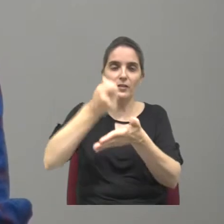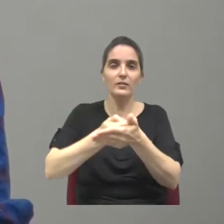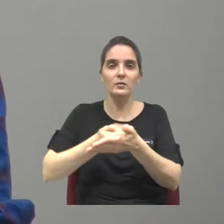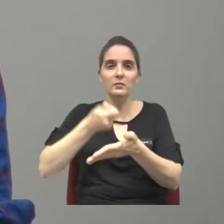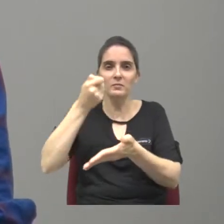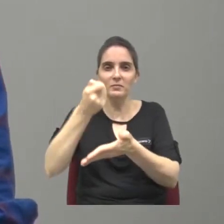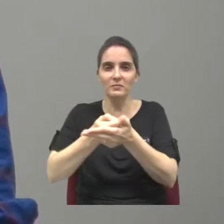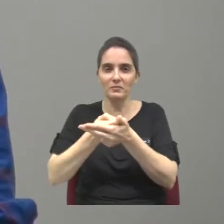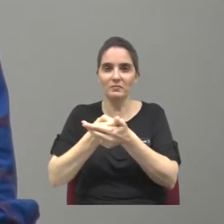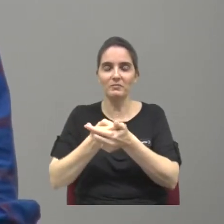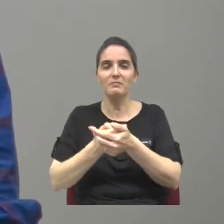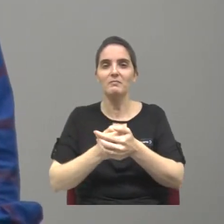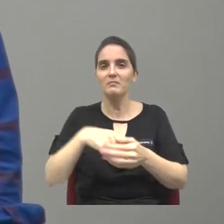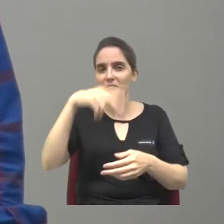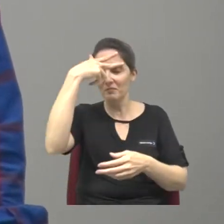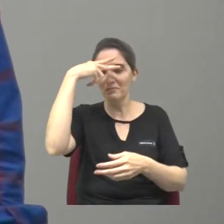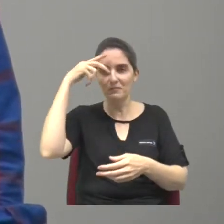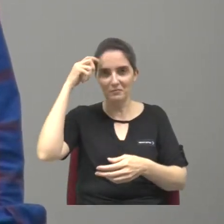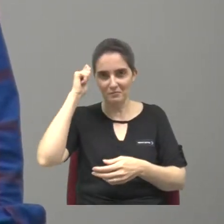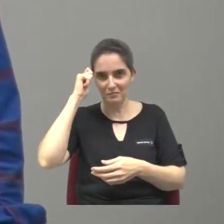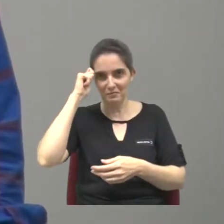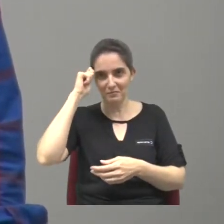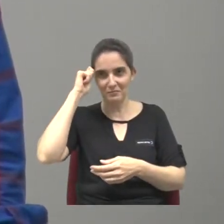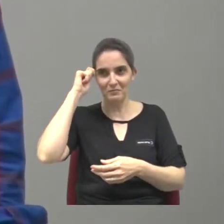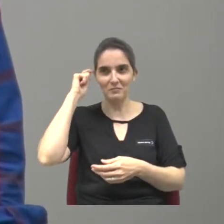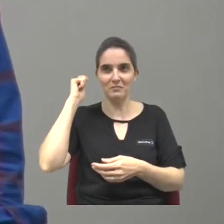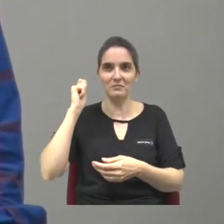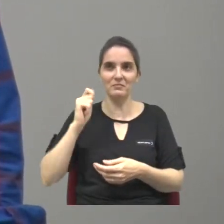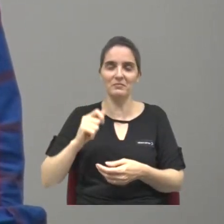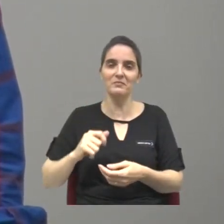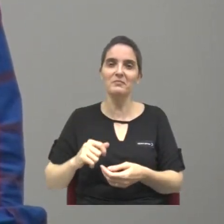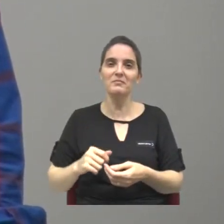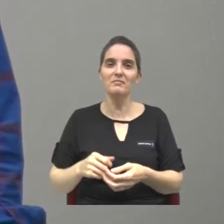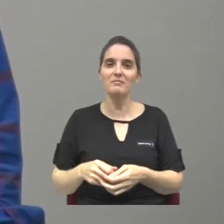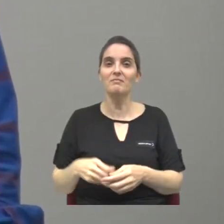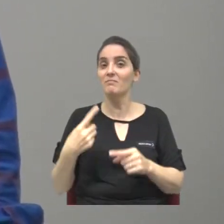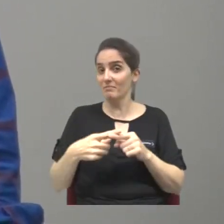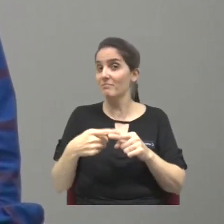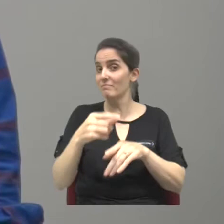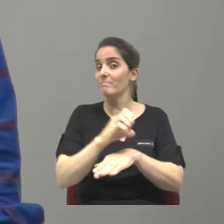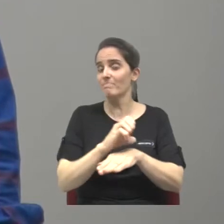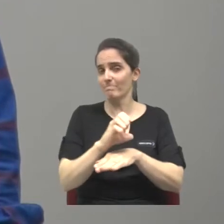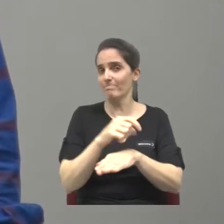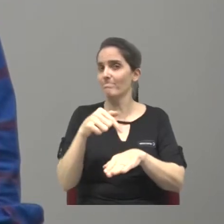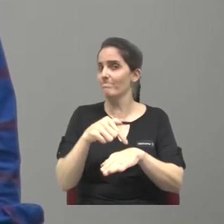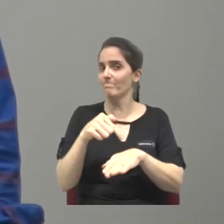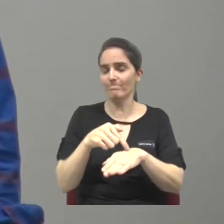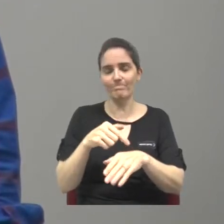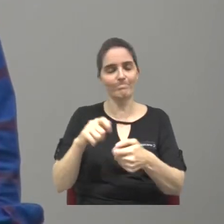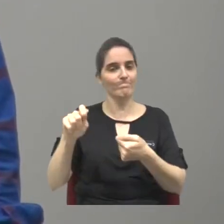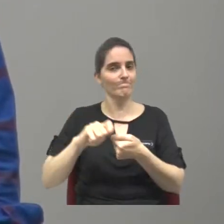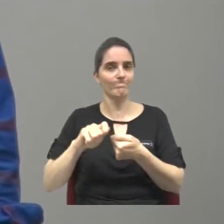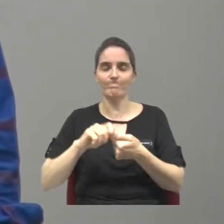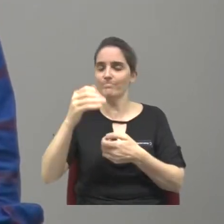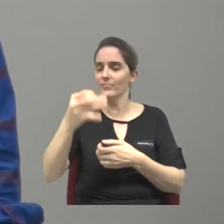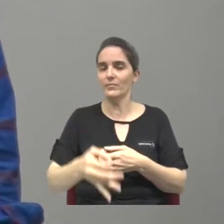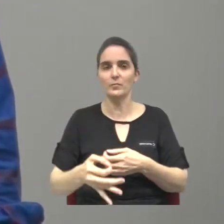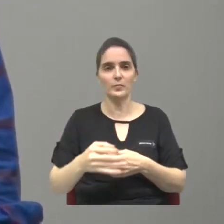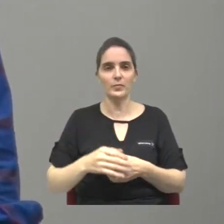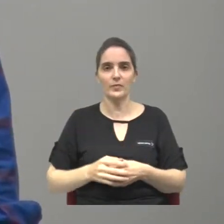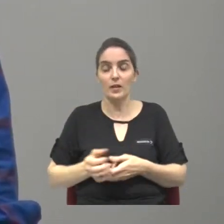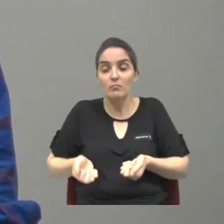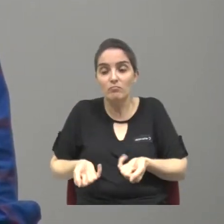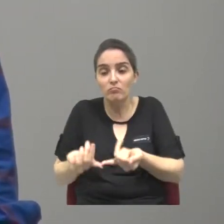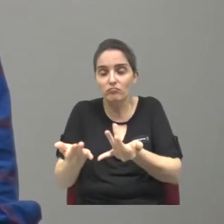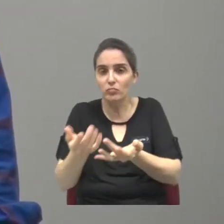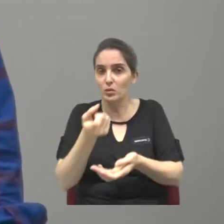Prefeitura diante do governo do Estado que vem falhando em suas obrigações e uma delas é o fornecimento do remédio do